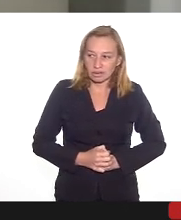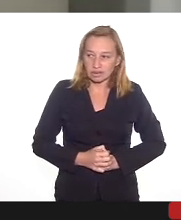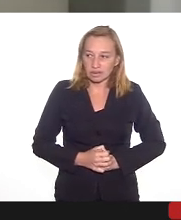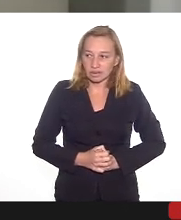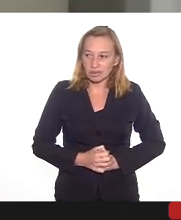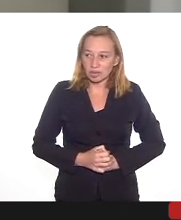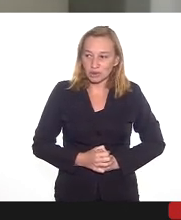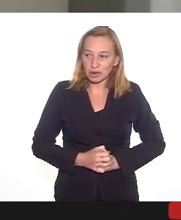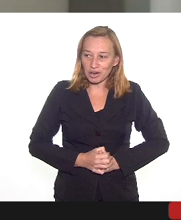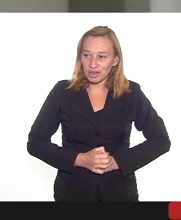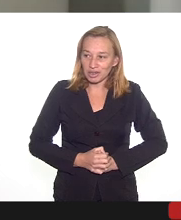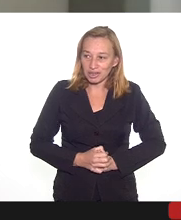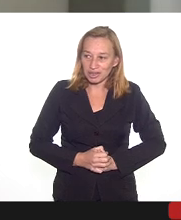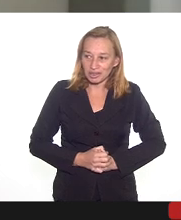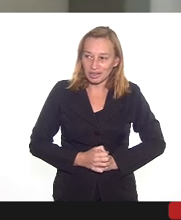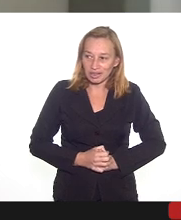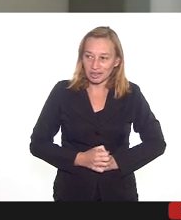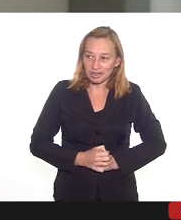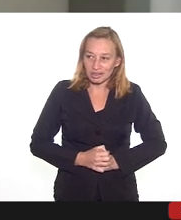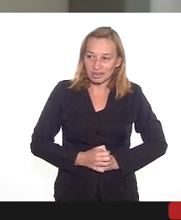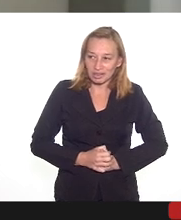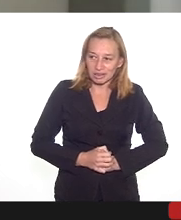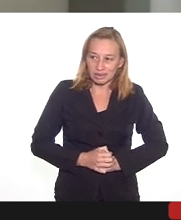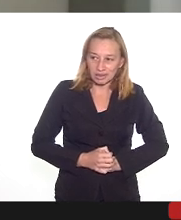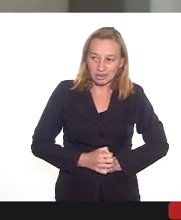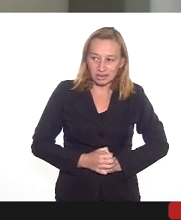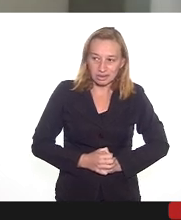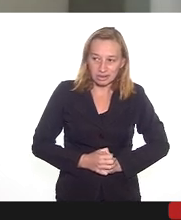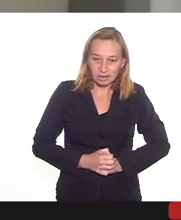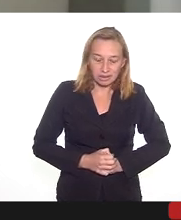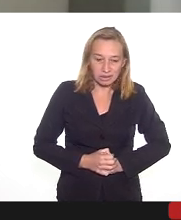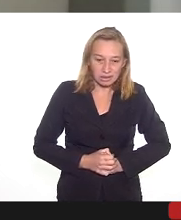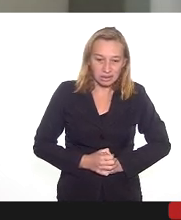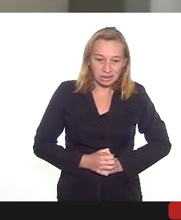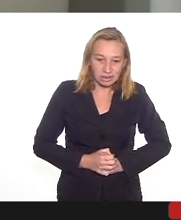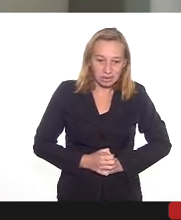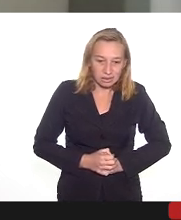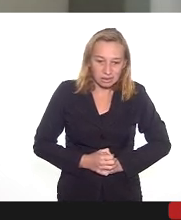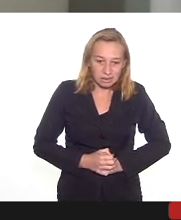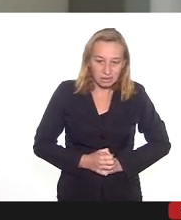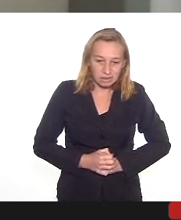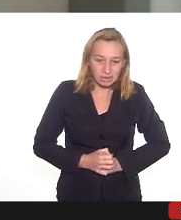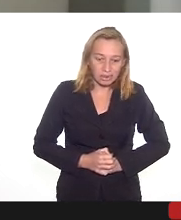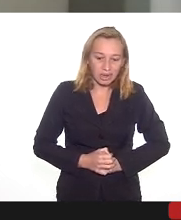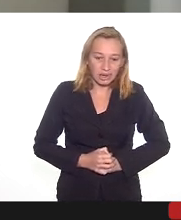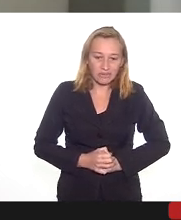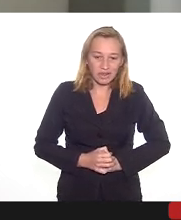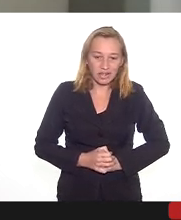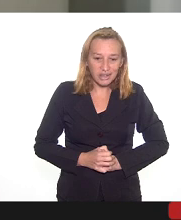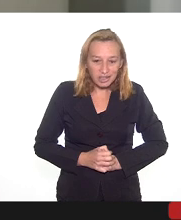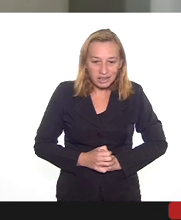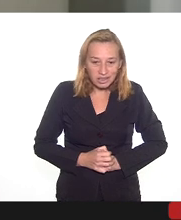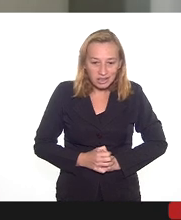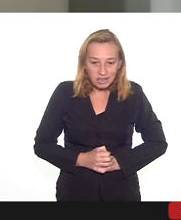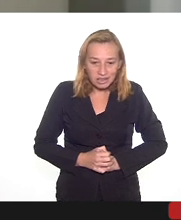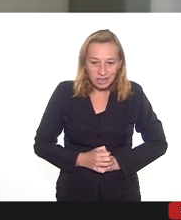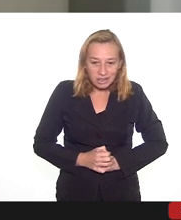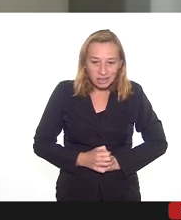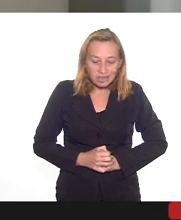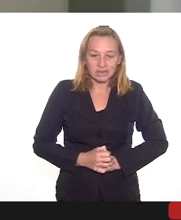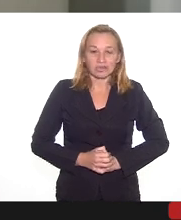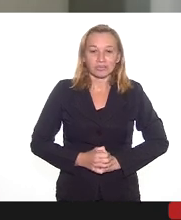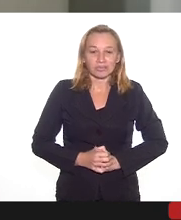relação, fechando só um tema que foi tratado, com relação a migração de 16 para 30